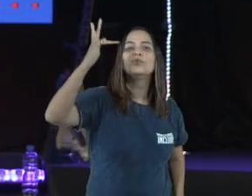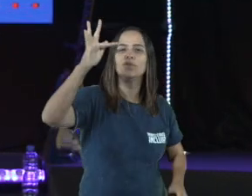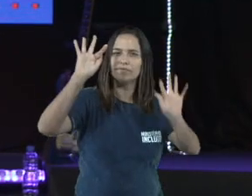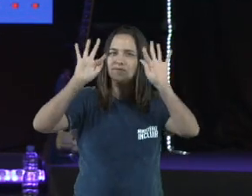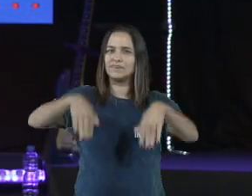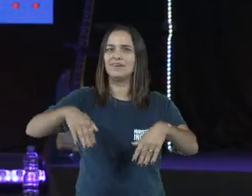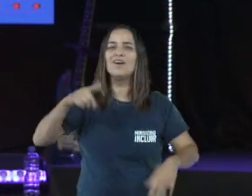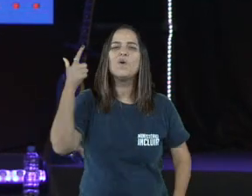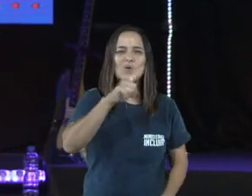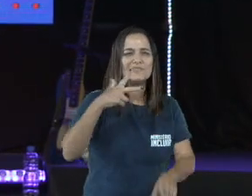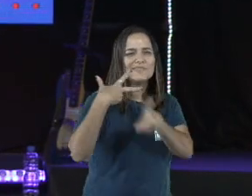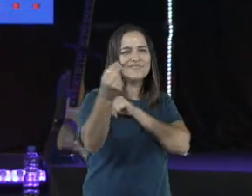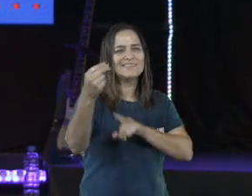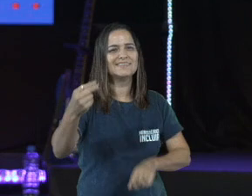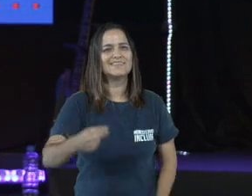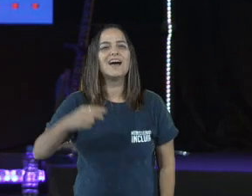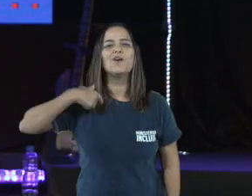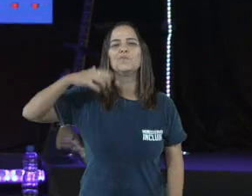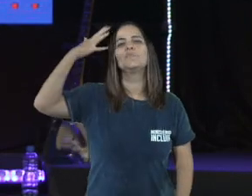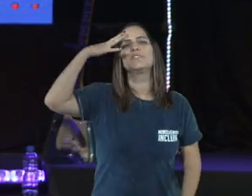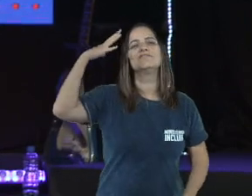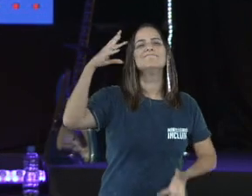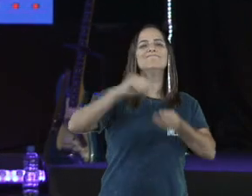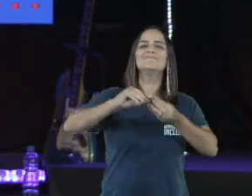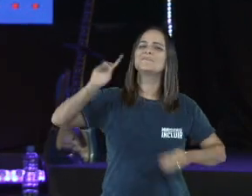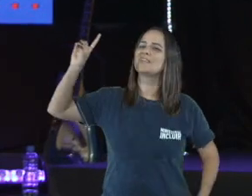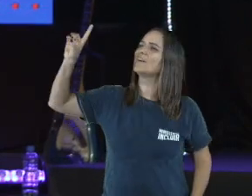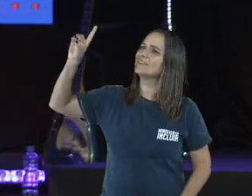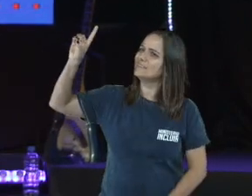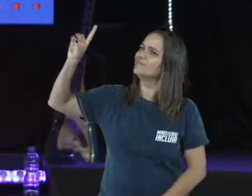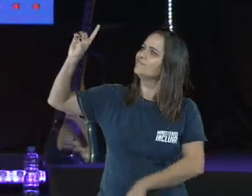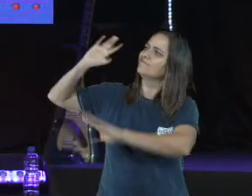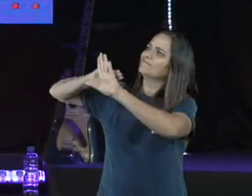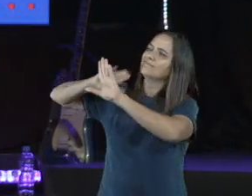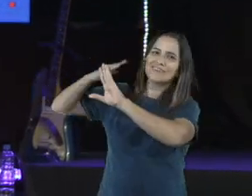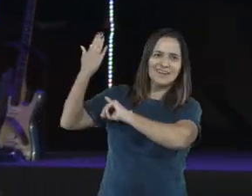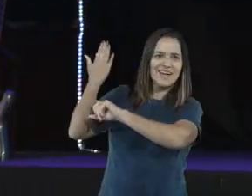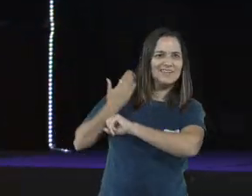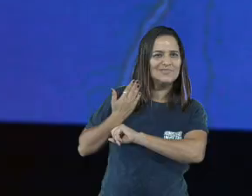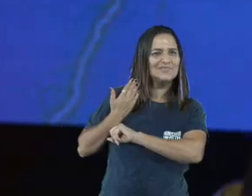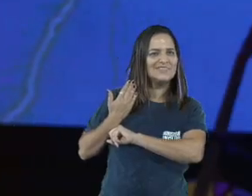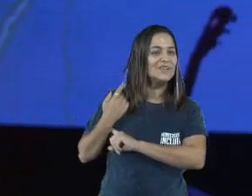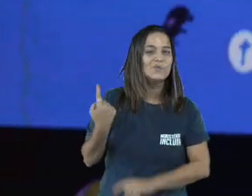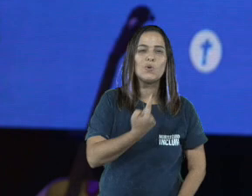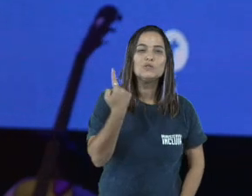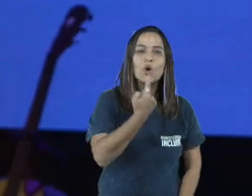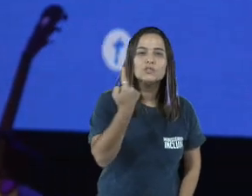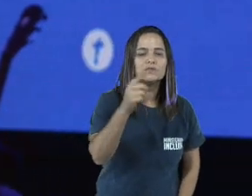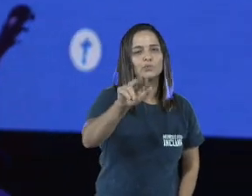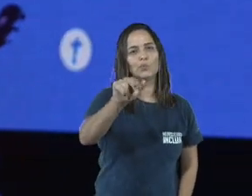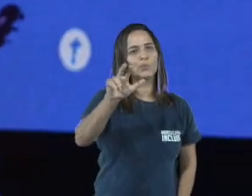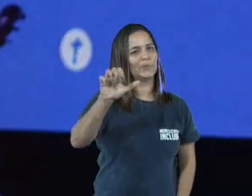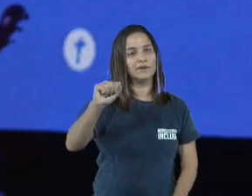fez é porque eu não chegaria até aqui e se você vive uma vida que tudo Você consegue explicar